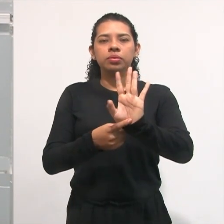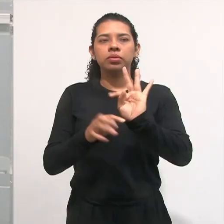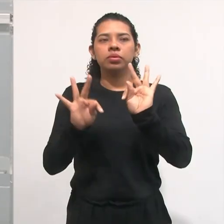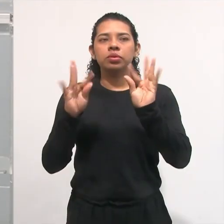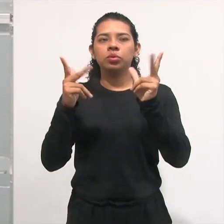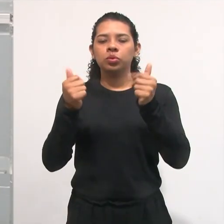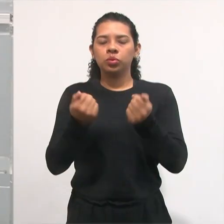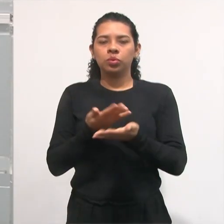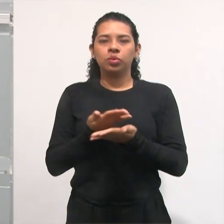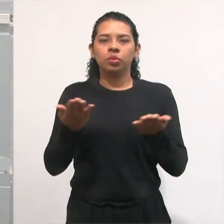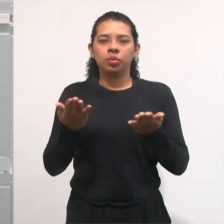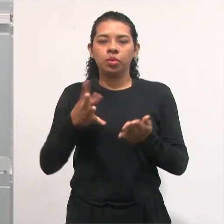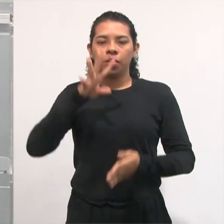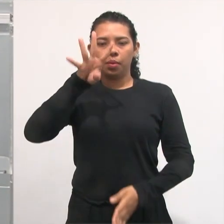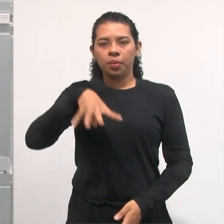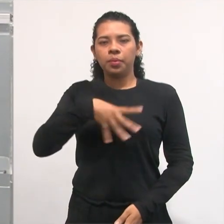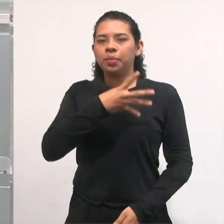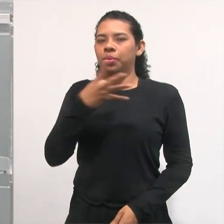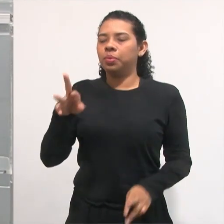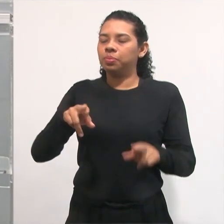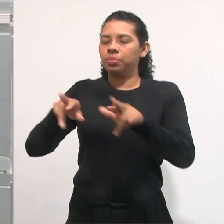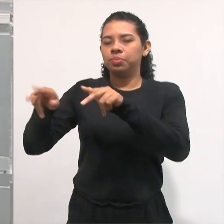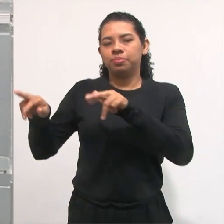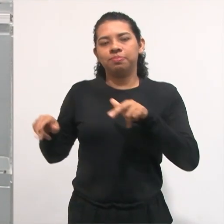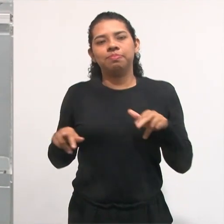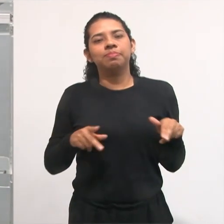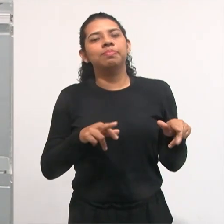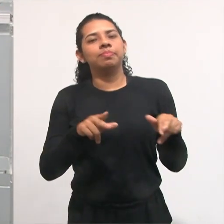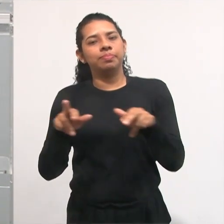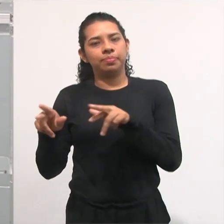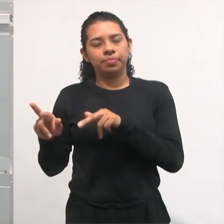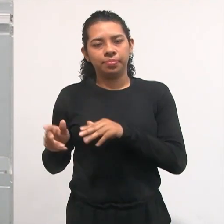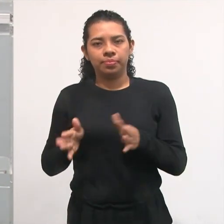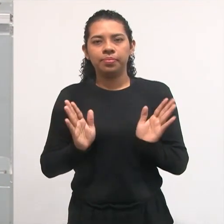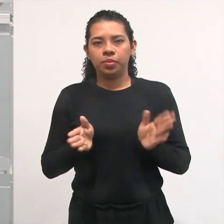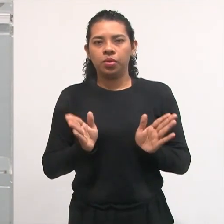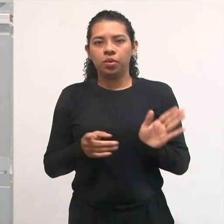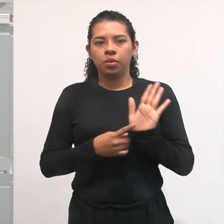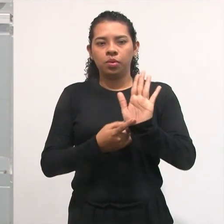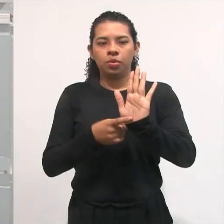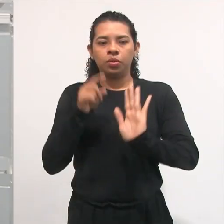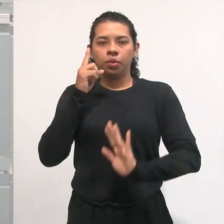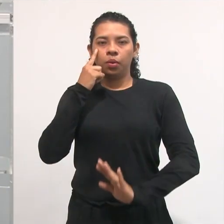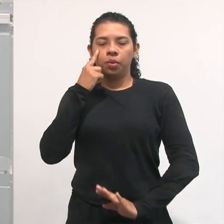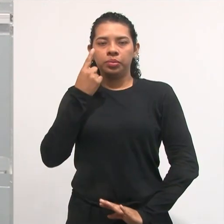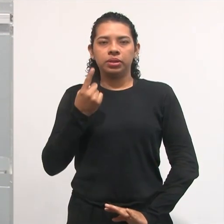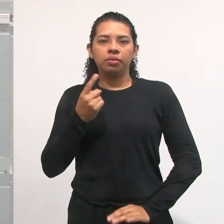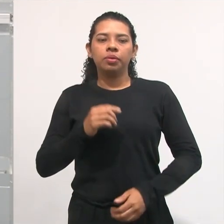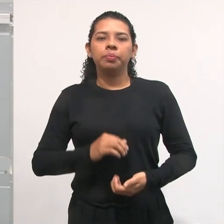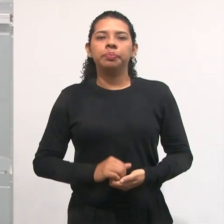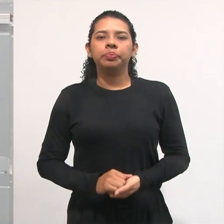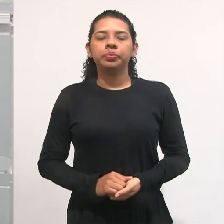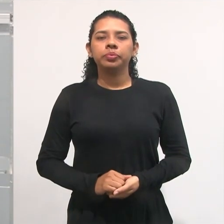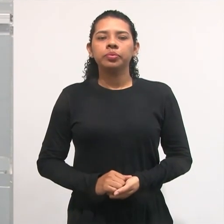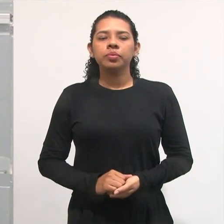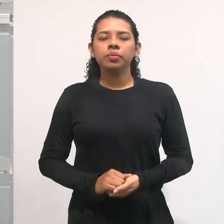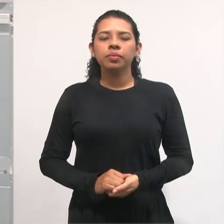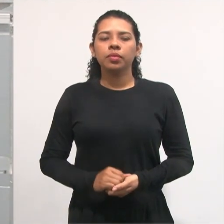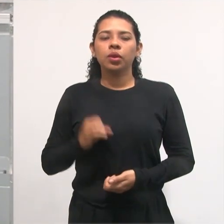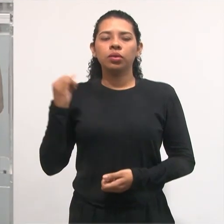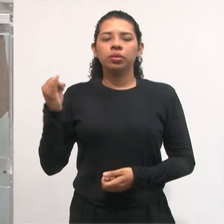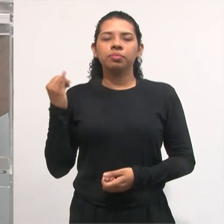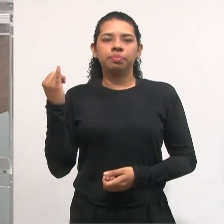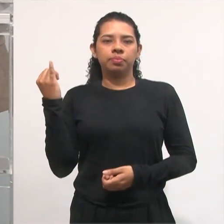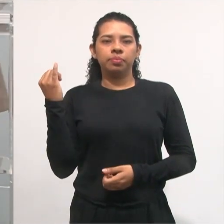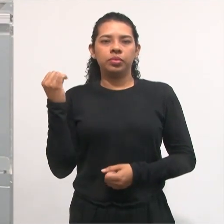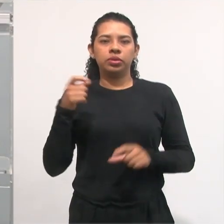numa tabela de distribuição de frequência, e a outra forma da gente apresentar esses dados também é em formas de gráfico. A gente tem diversos